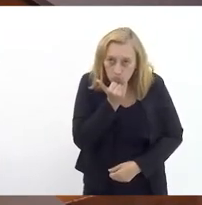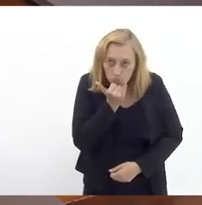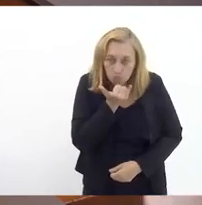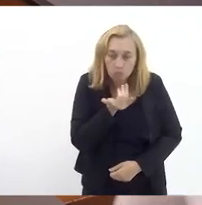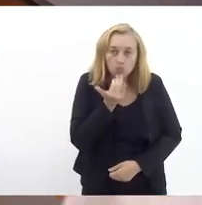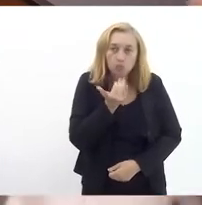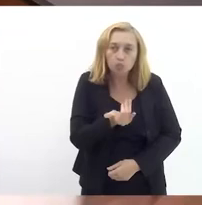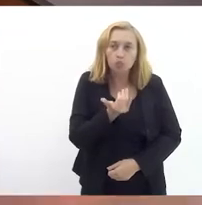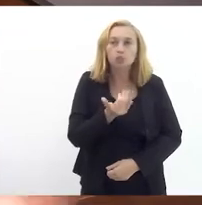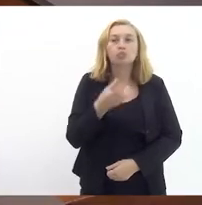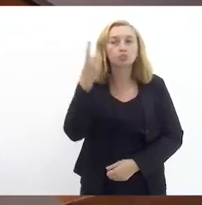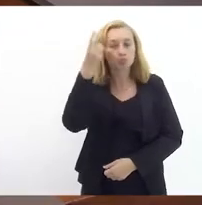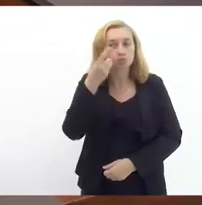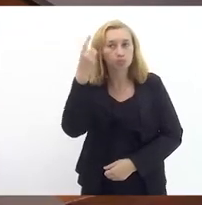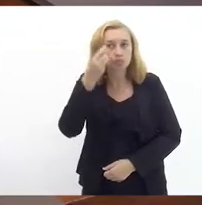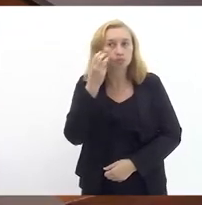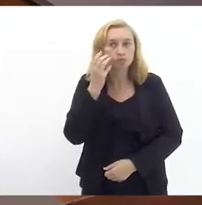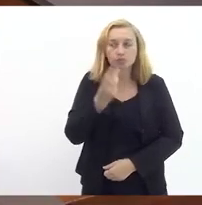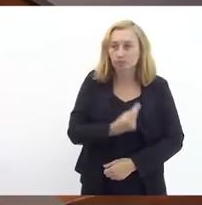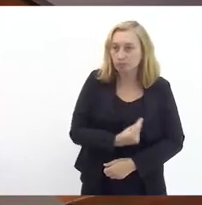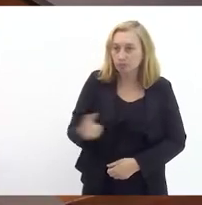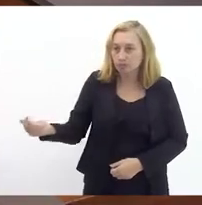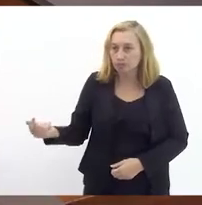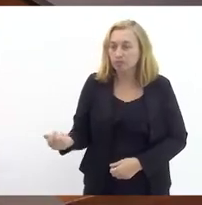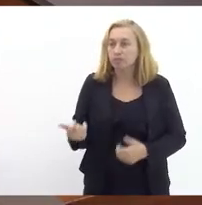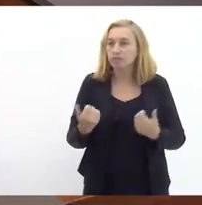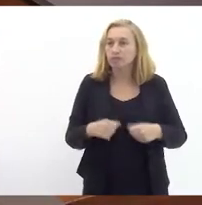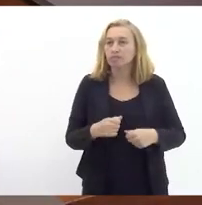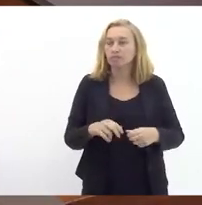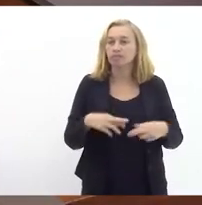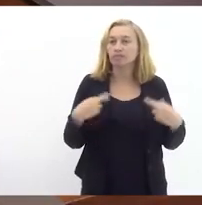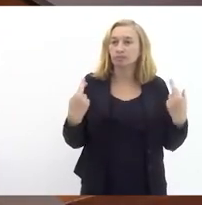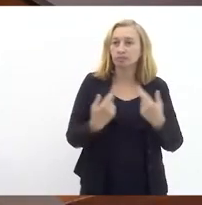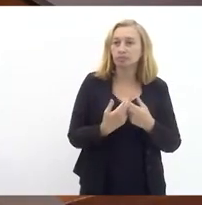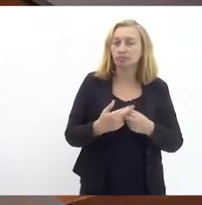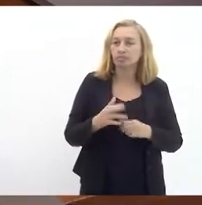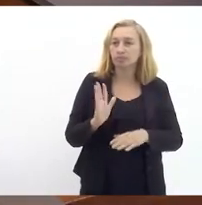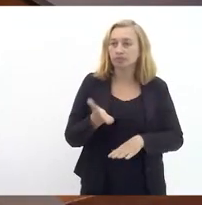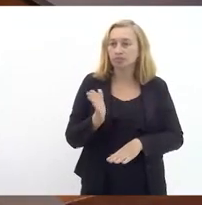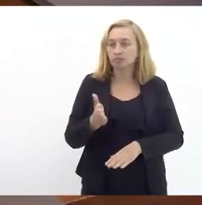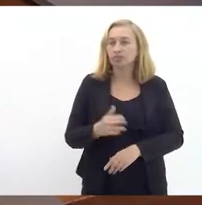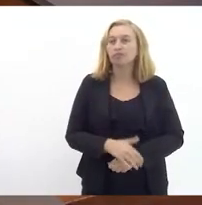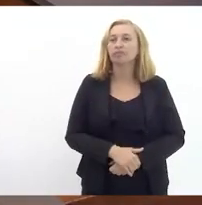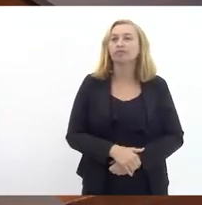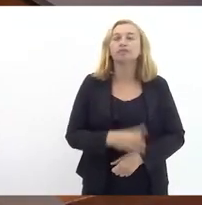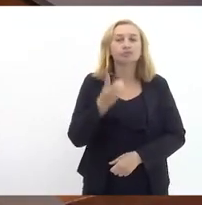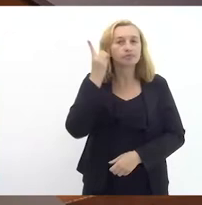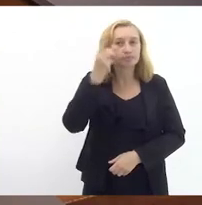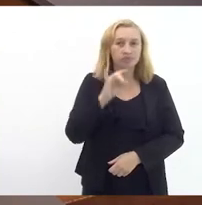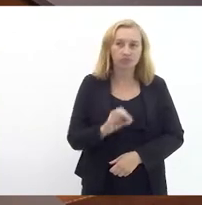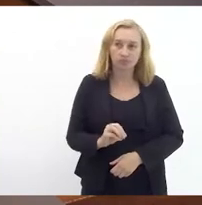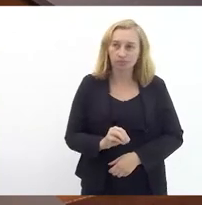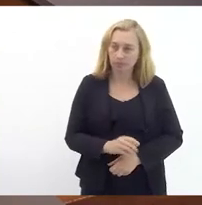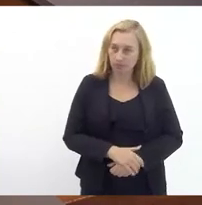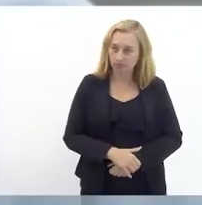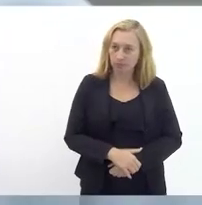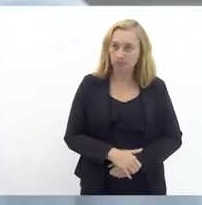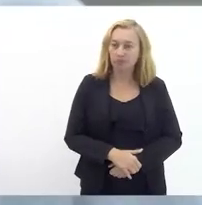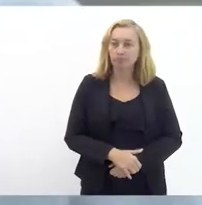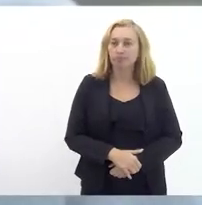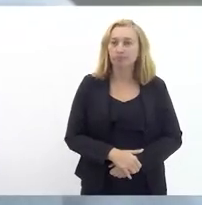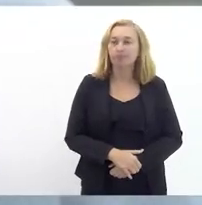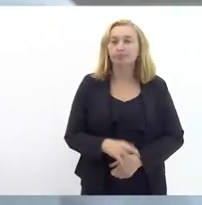O deputado Valdeck tem que ser retirado, que vai presidir uma audiência pública agora. Então, deputado Dionísio Lins.